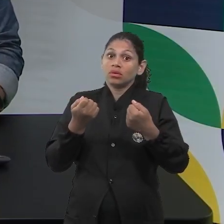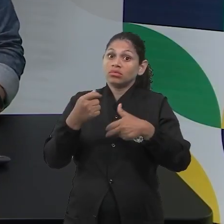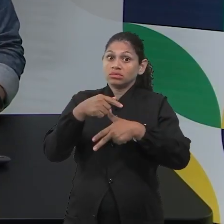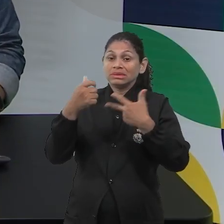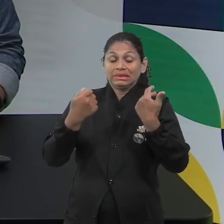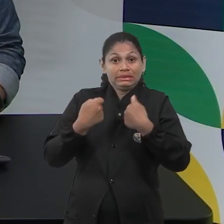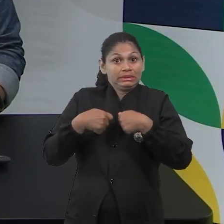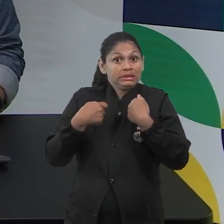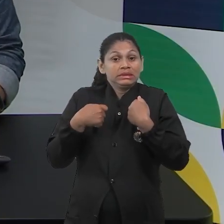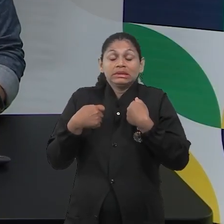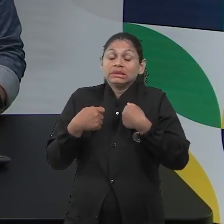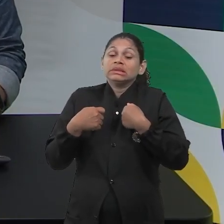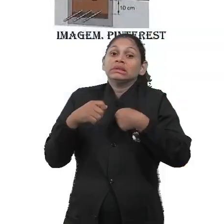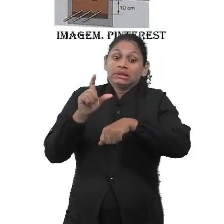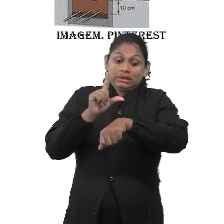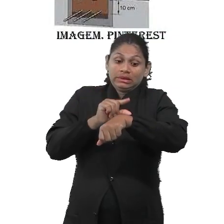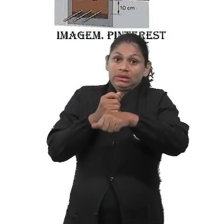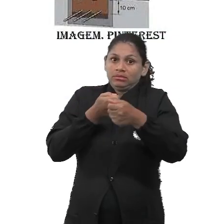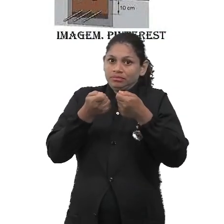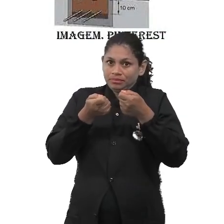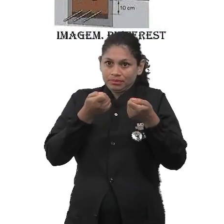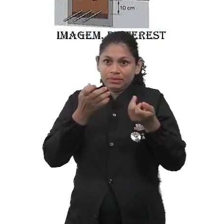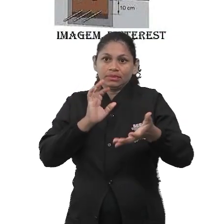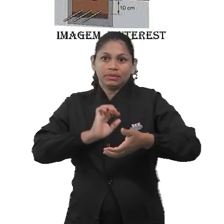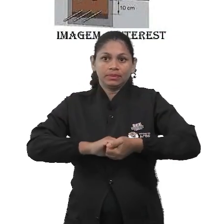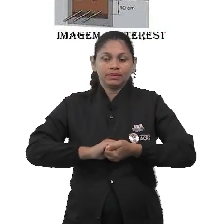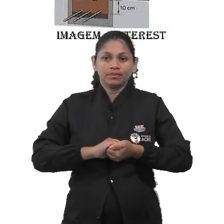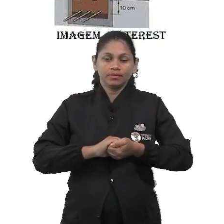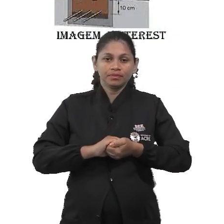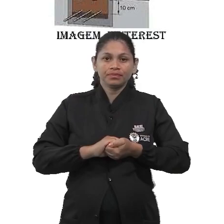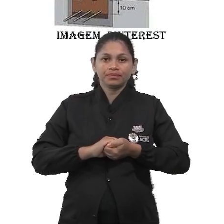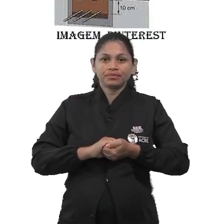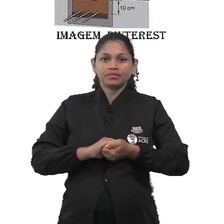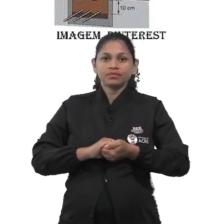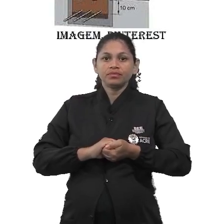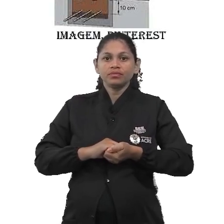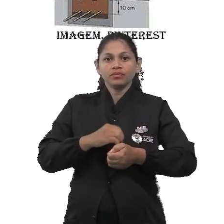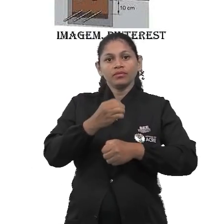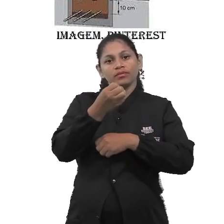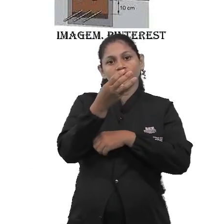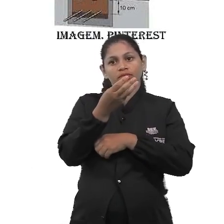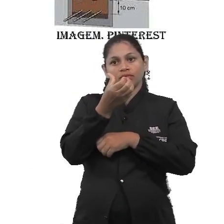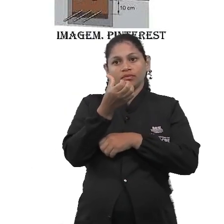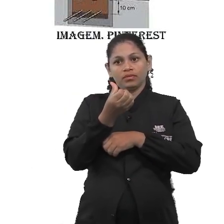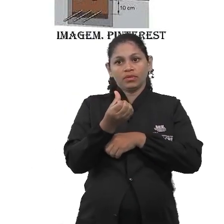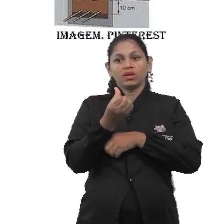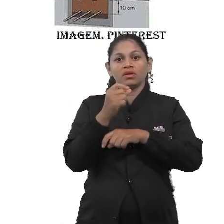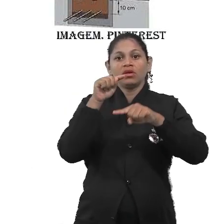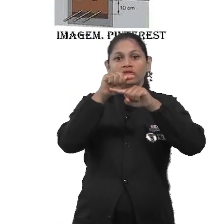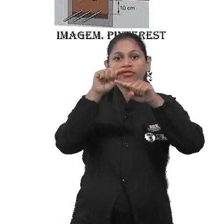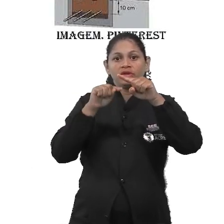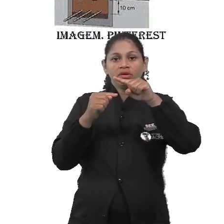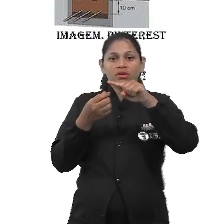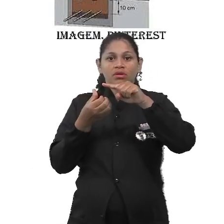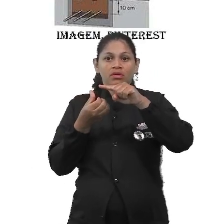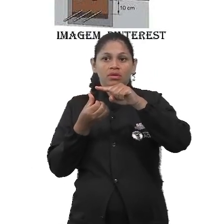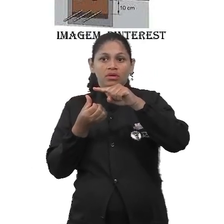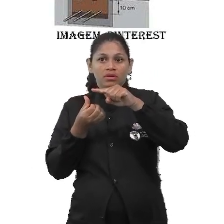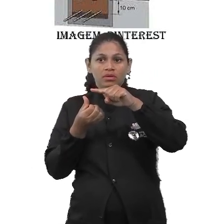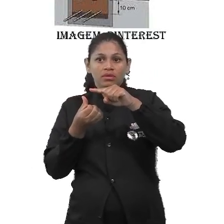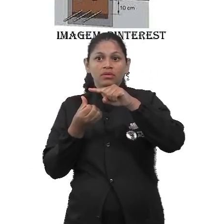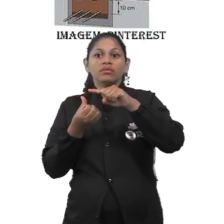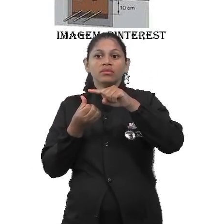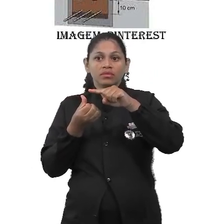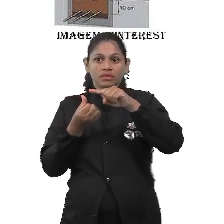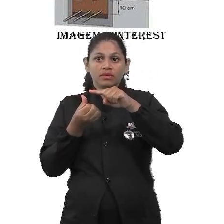lá. Se eu tenho aqui, ó, eu posso pensar nesse 36 e o 6 e já trabalhar essa resolução aqui, ó.